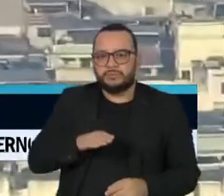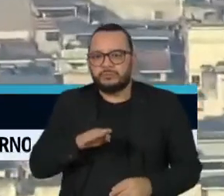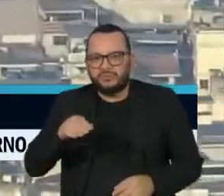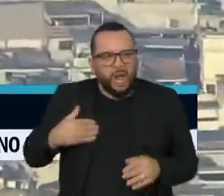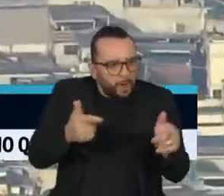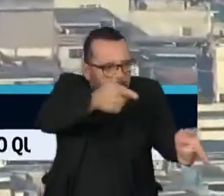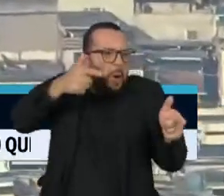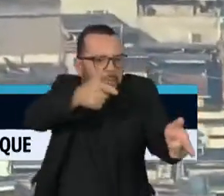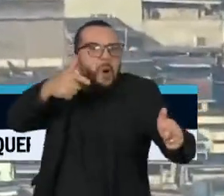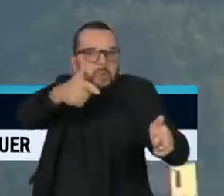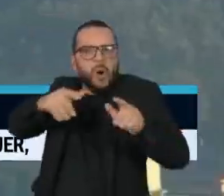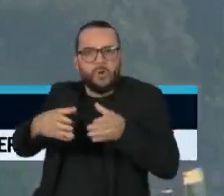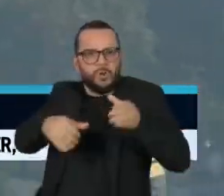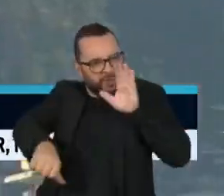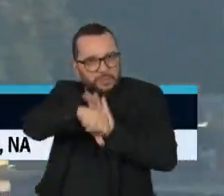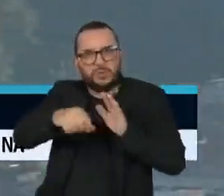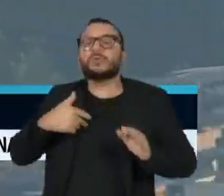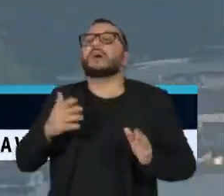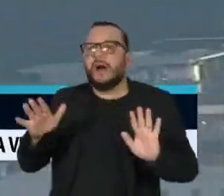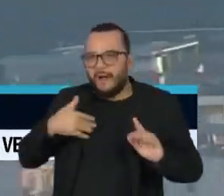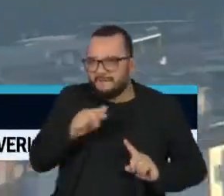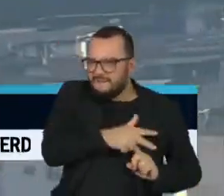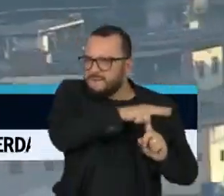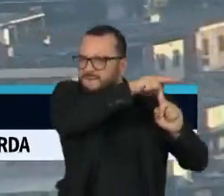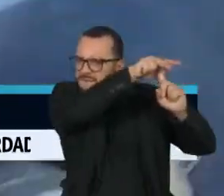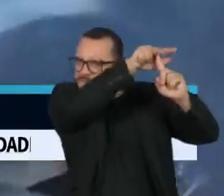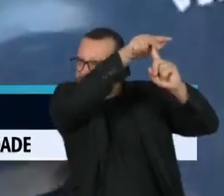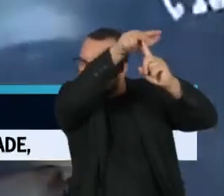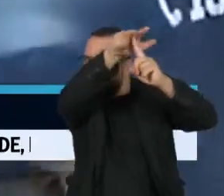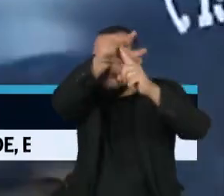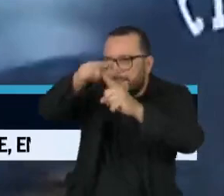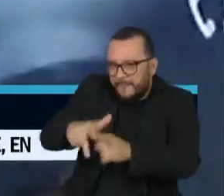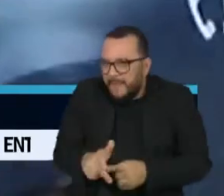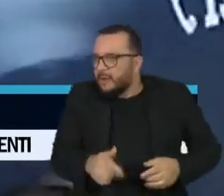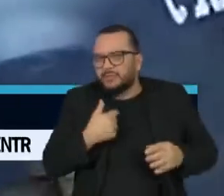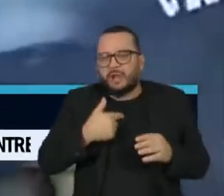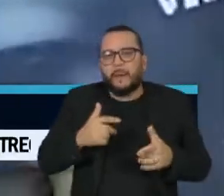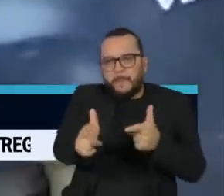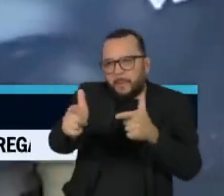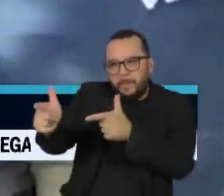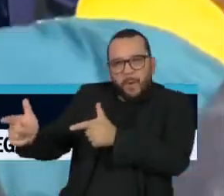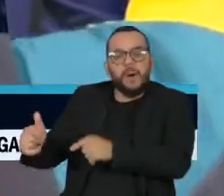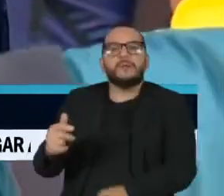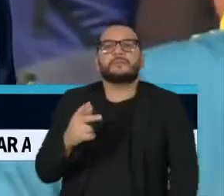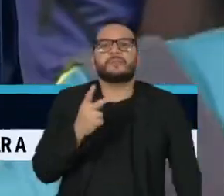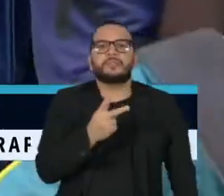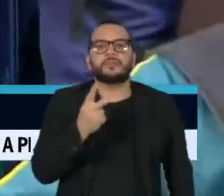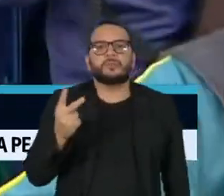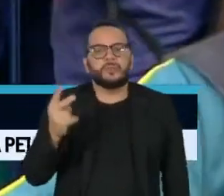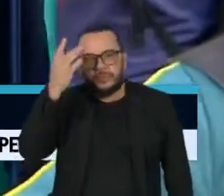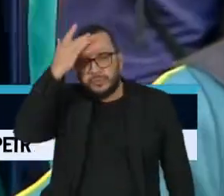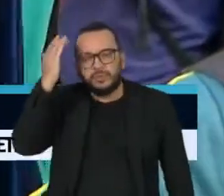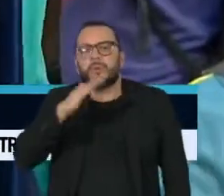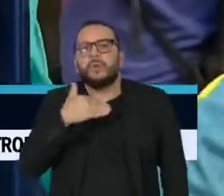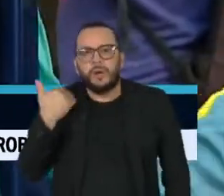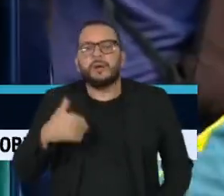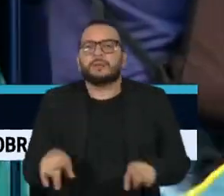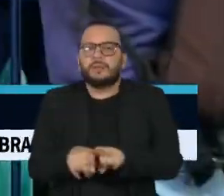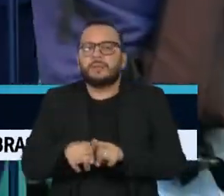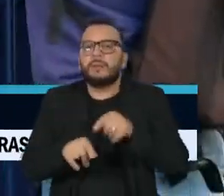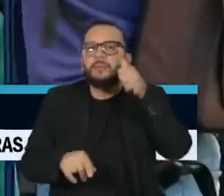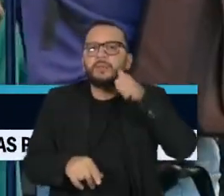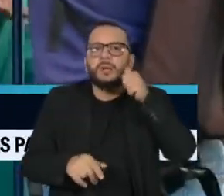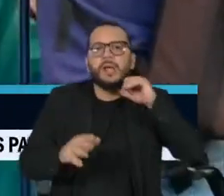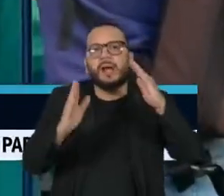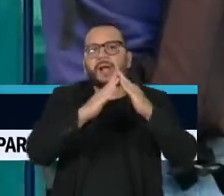entrarem na comunidade. Em seguida, começou uma operação emergencial. 22 pessoas morreram, incluindo uma mulher que foi atingida